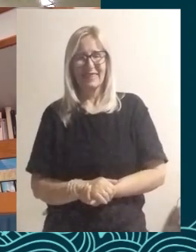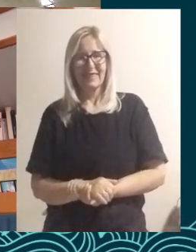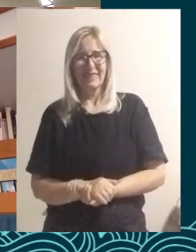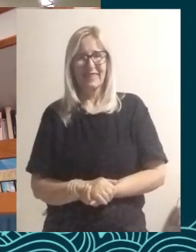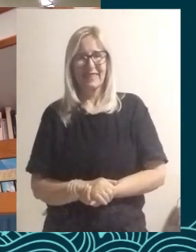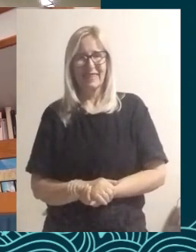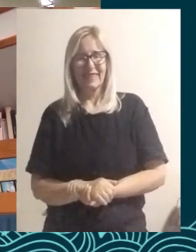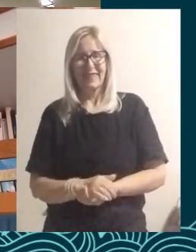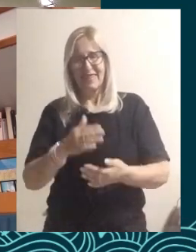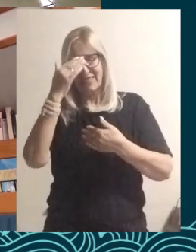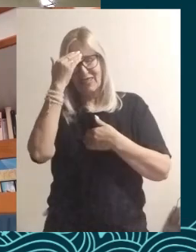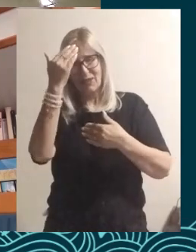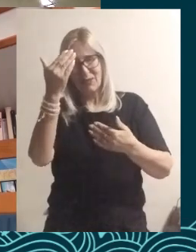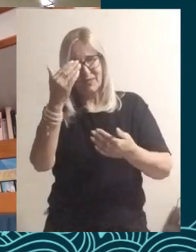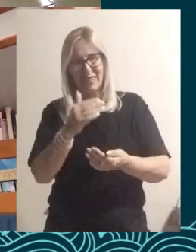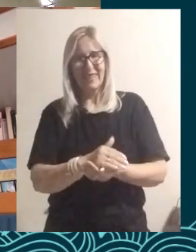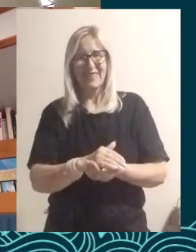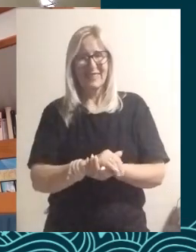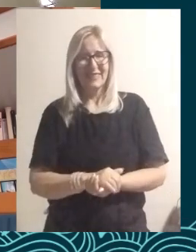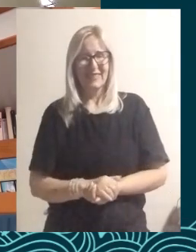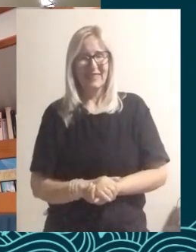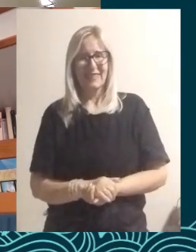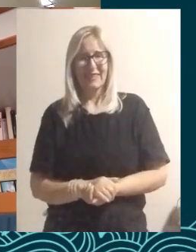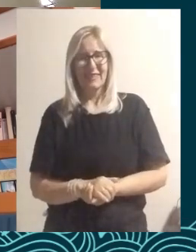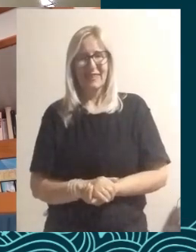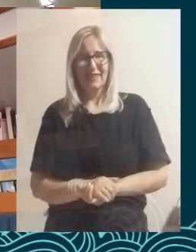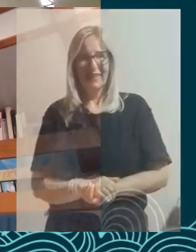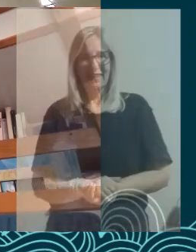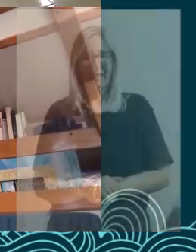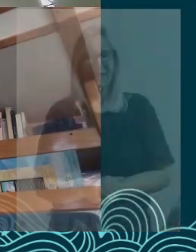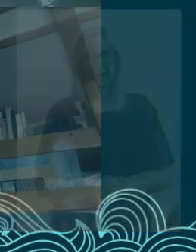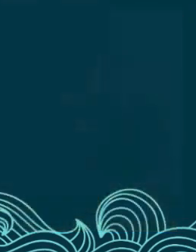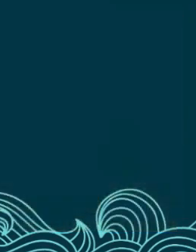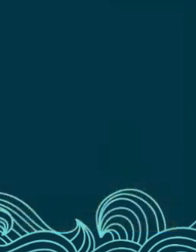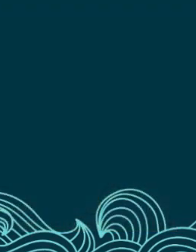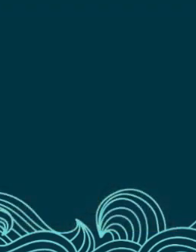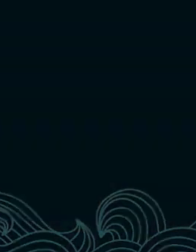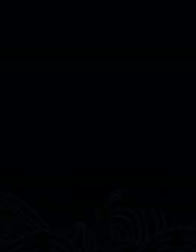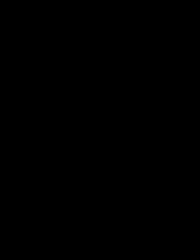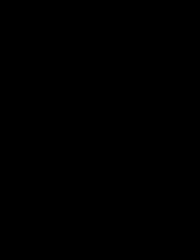Sardinhas. Obrigada pelo bate-papo. Obrigada, foi Obrigada, muito boa a pessoal. conversa.